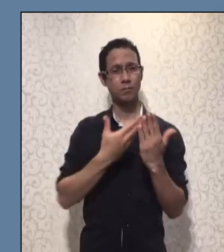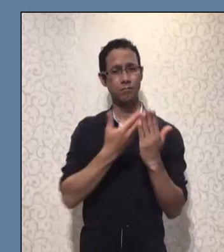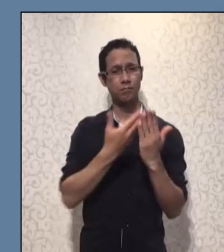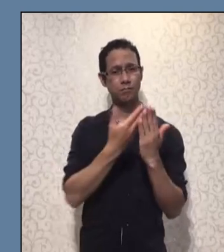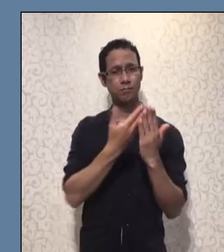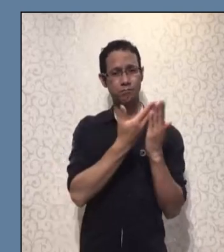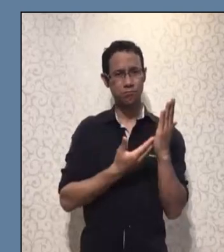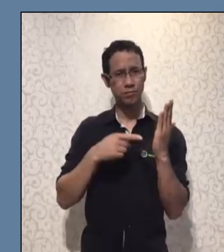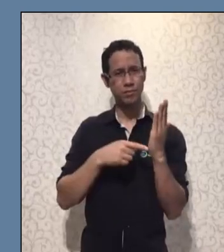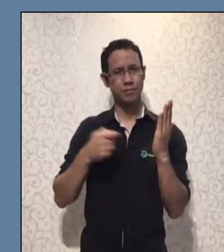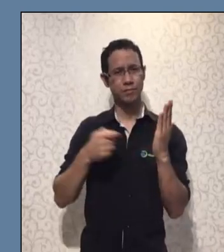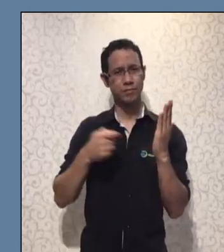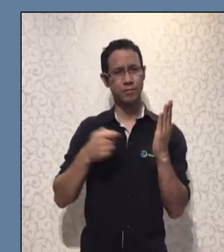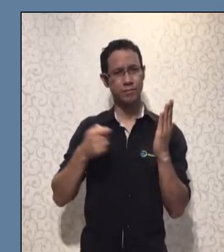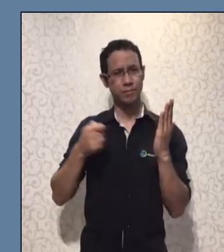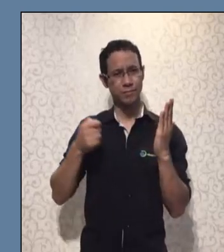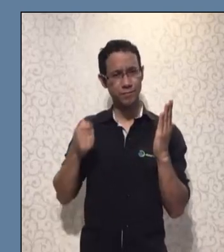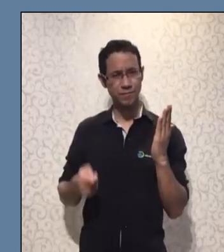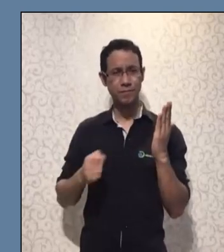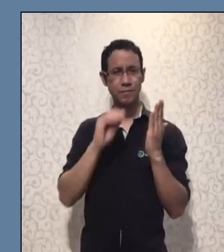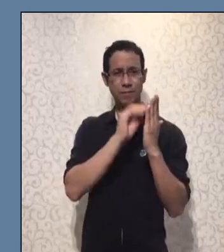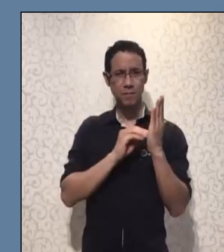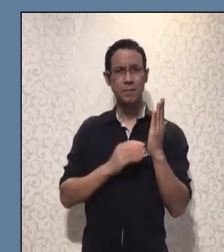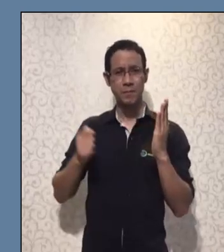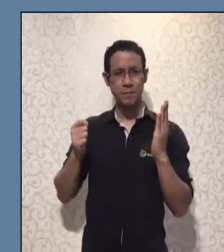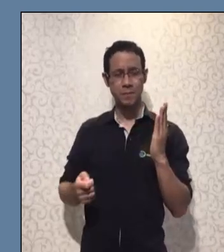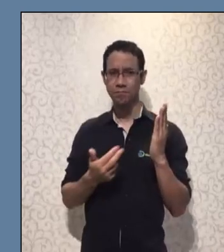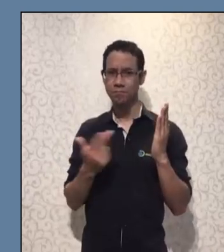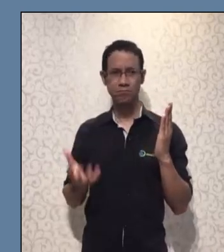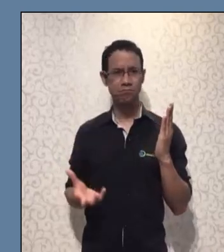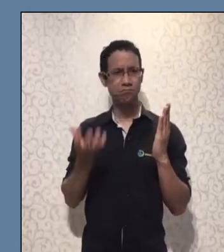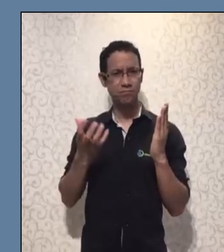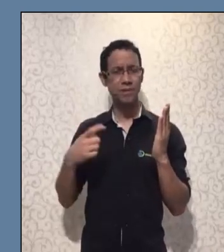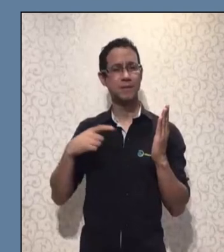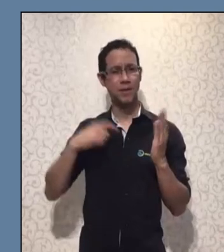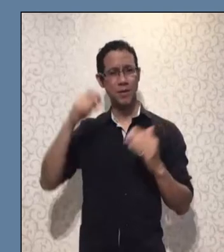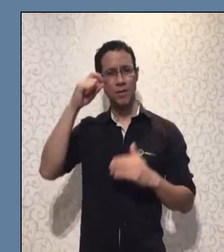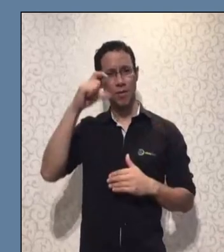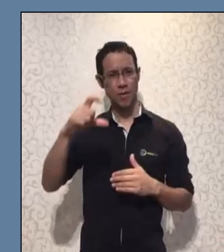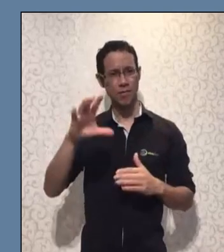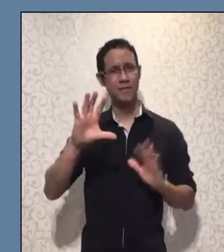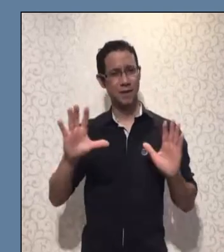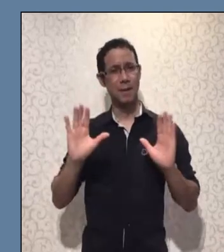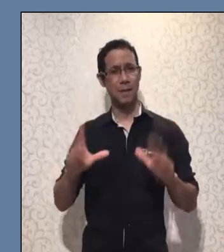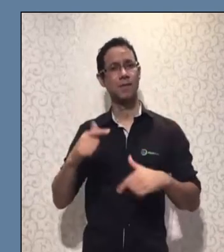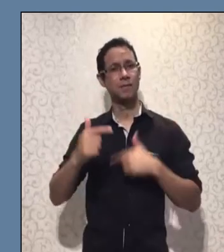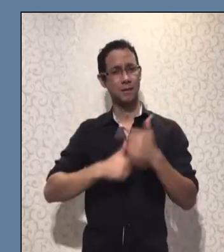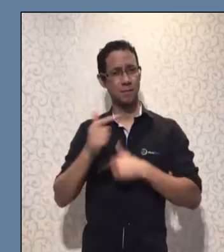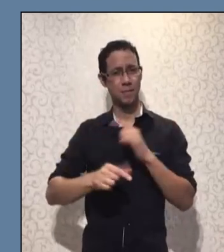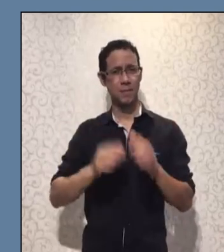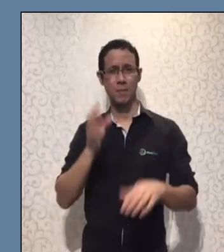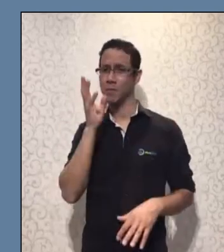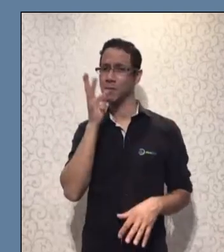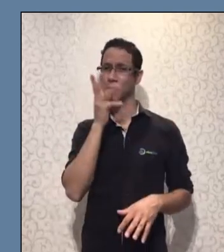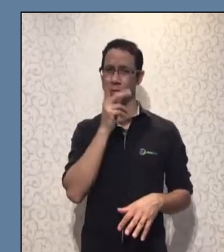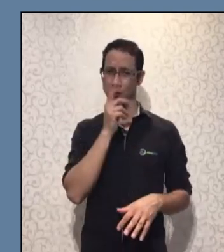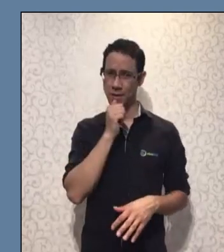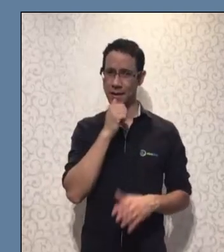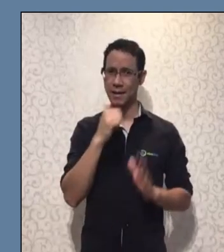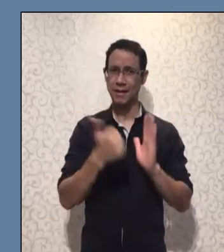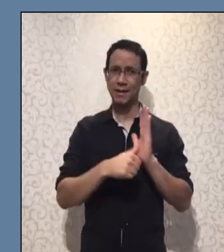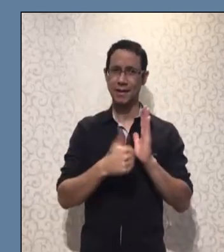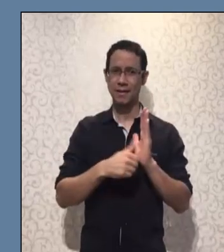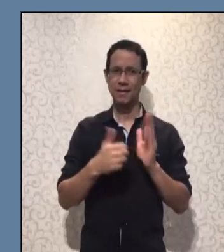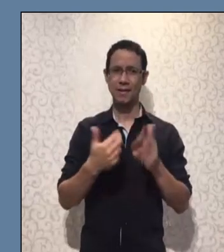com dados consistentes. Isso parece alguma coisa óbvia, mas é um trabalho que demora muito tempo. A documentação de acervos,